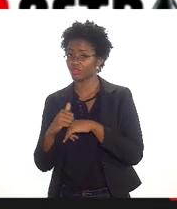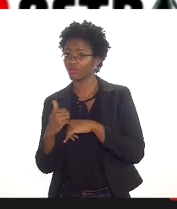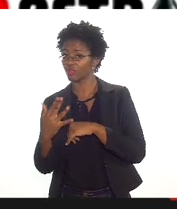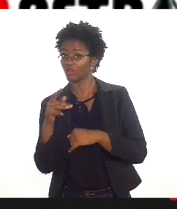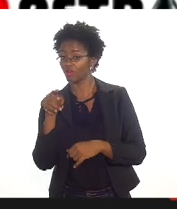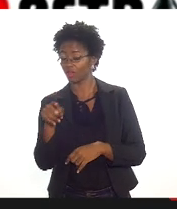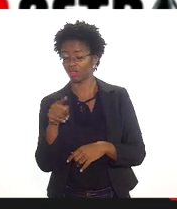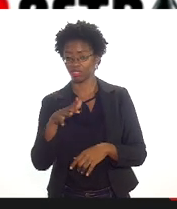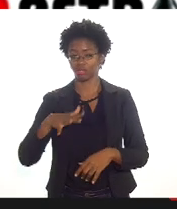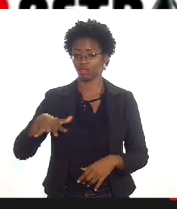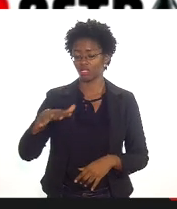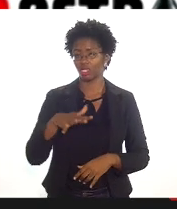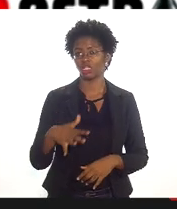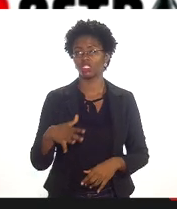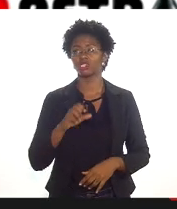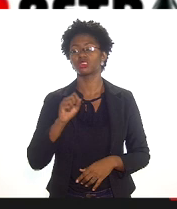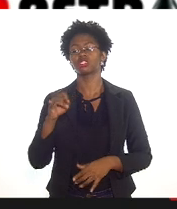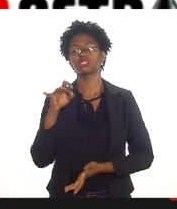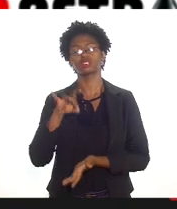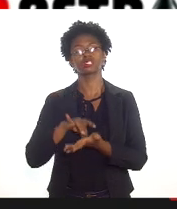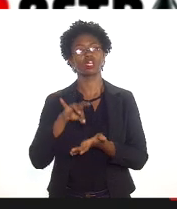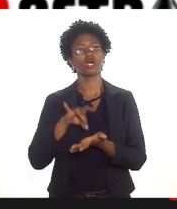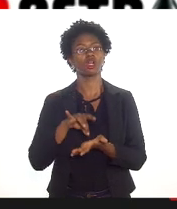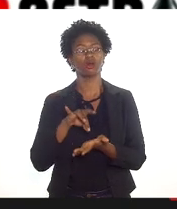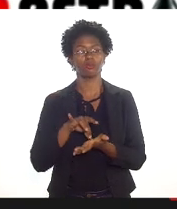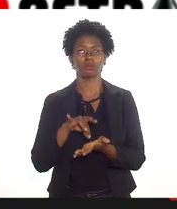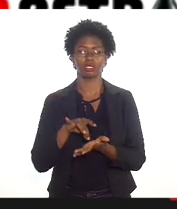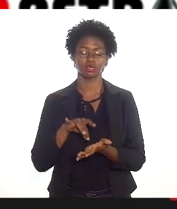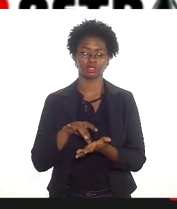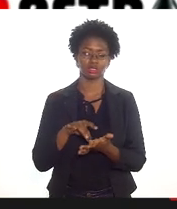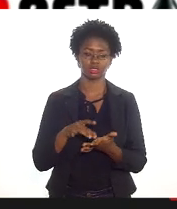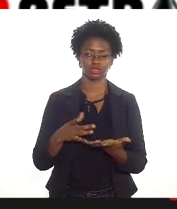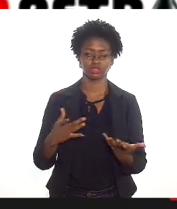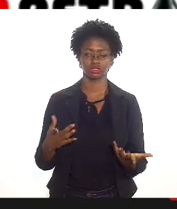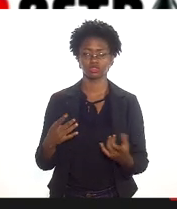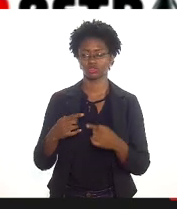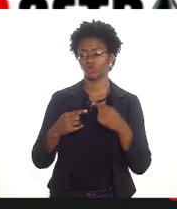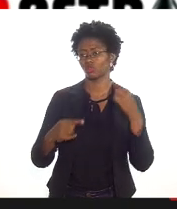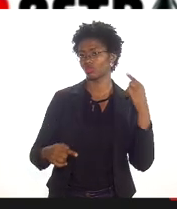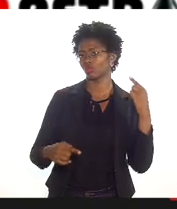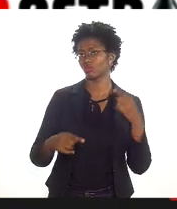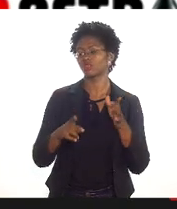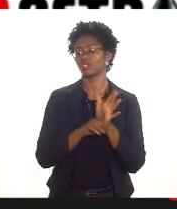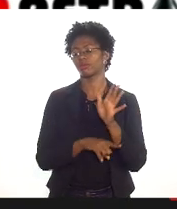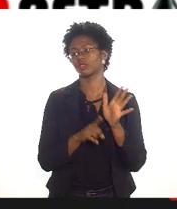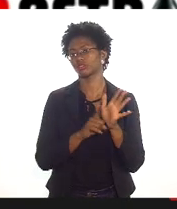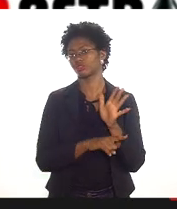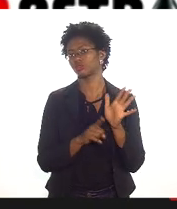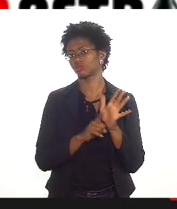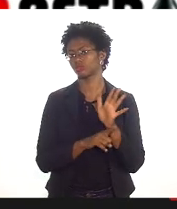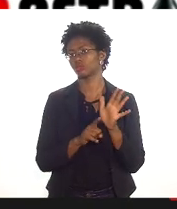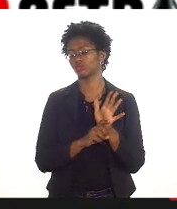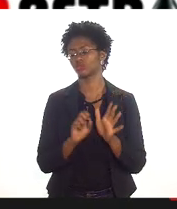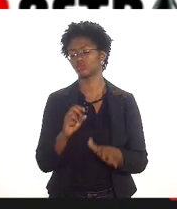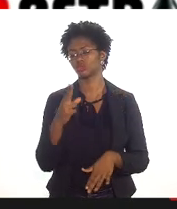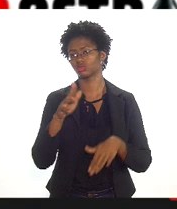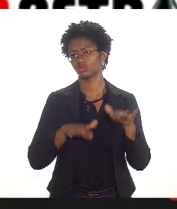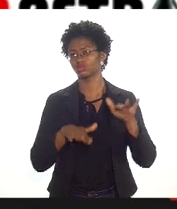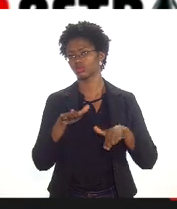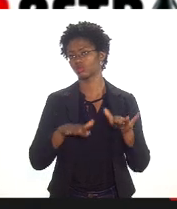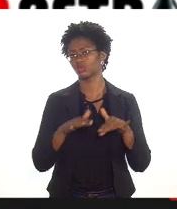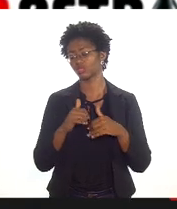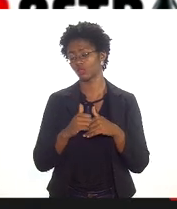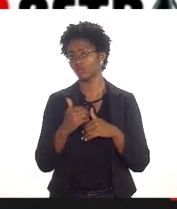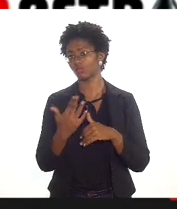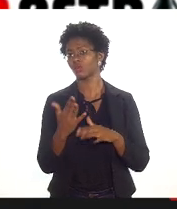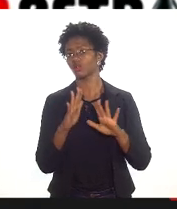se realmente, né, está fora do abatimento ou se, de repente, ela fez fora, mas